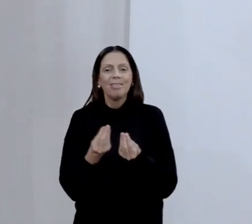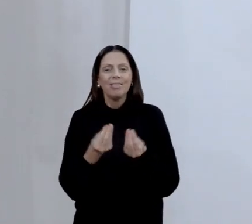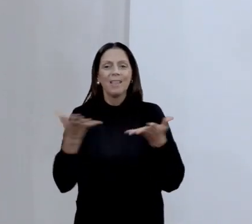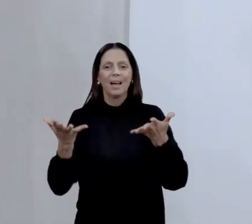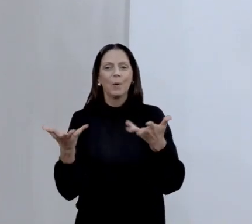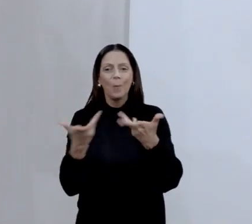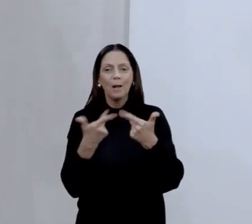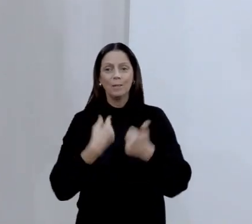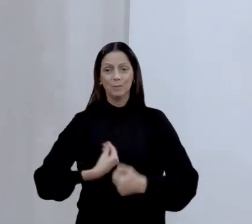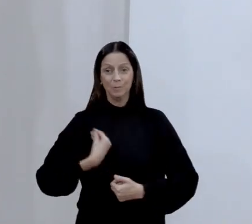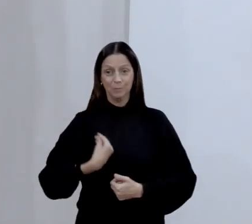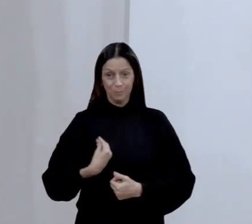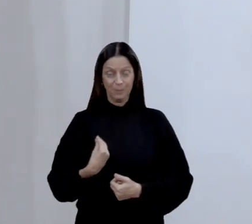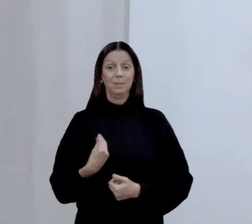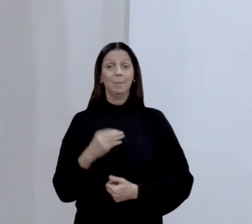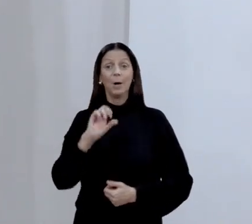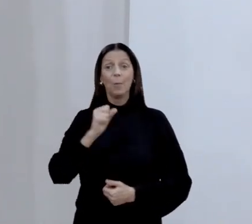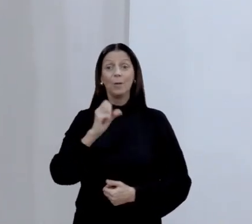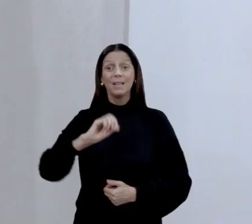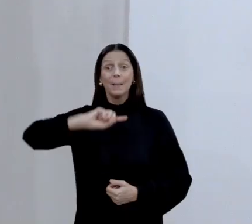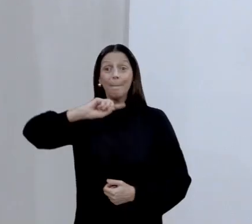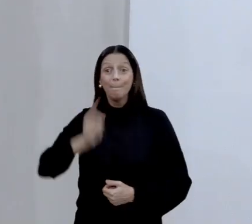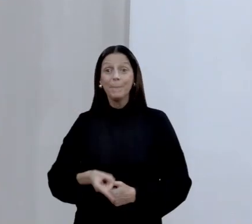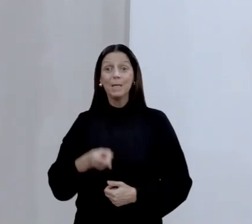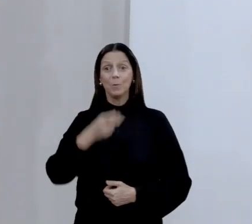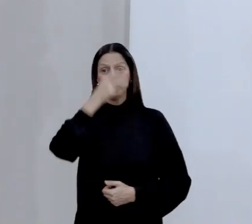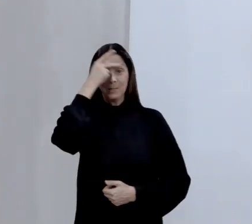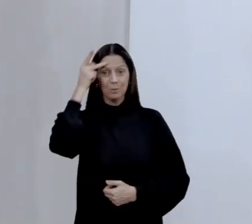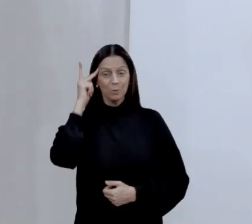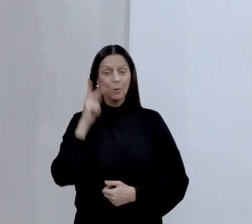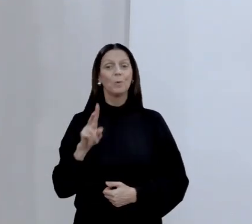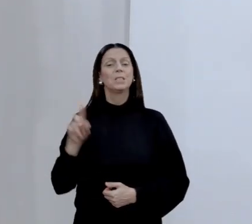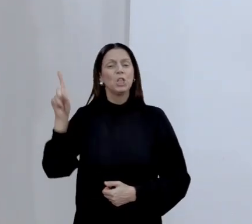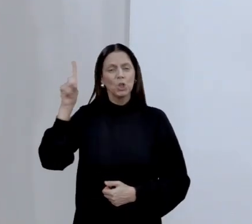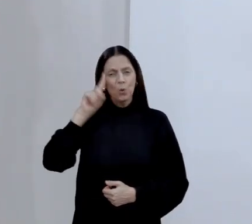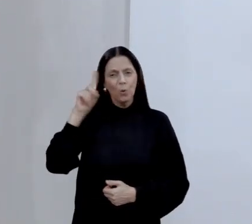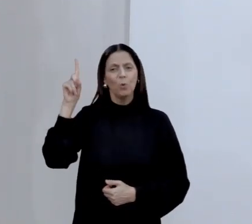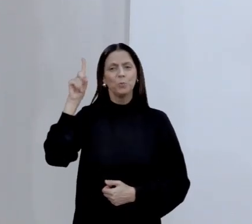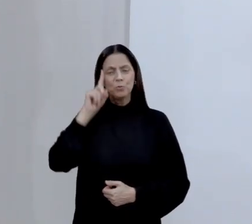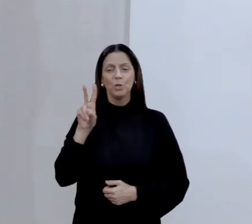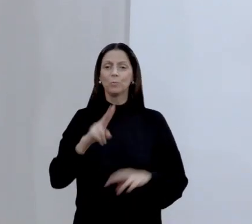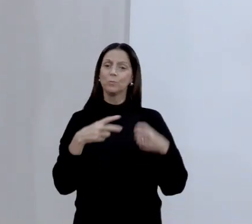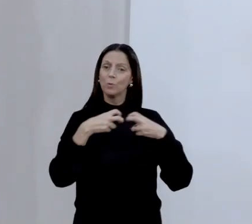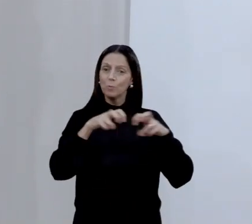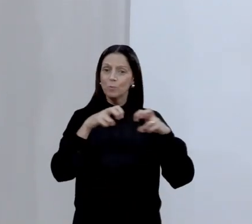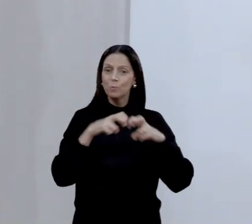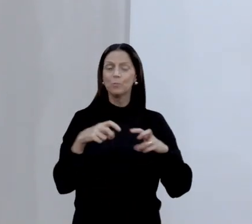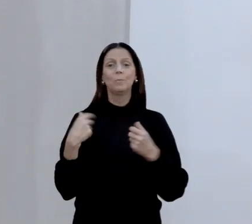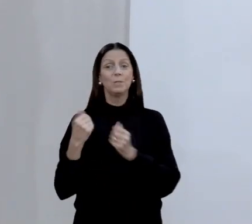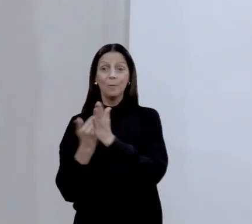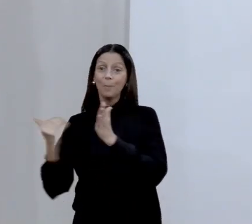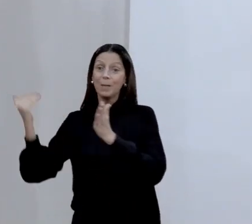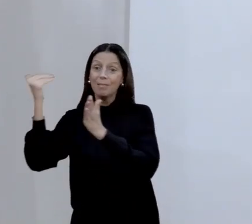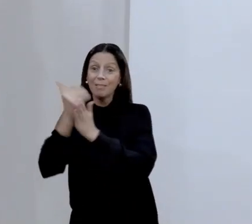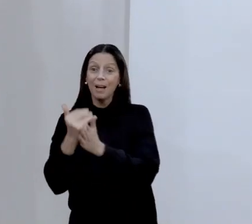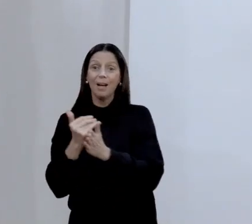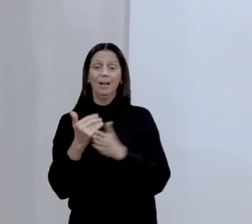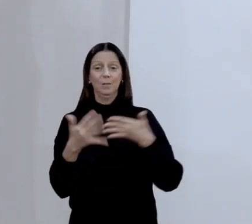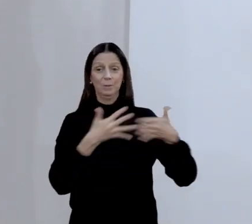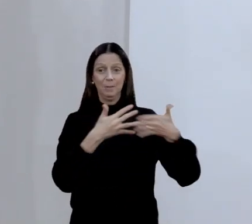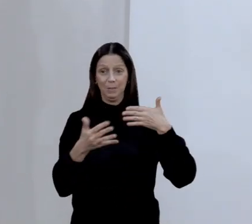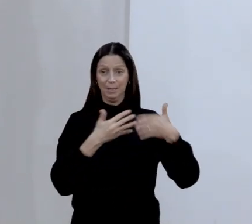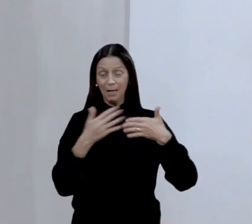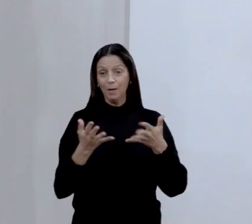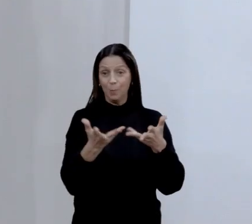para 80 mil passageiros por dia. Então, inclusive, vereadora Cristiane Loureiro, ampliar essa condição, porque além da manutenção interna da fonte, que